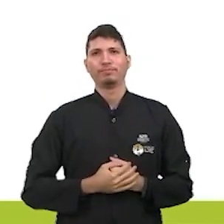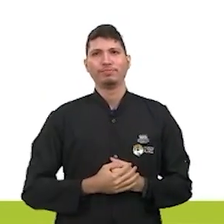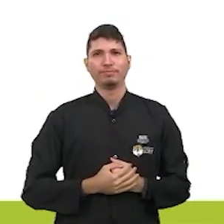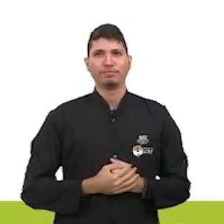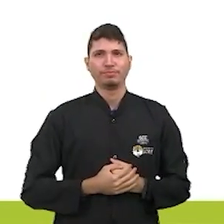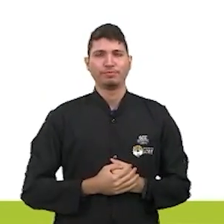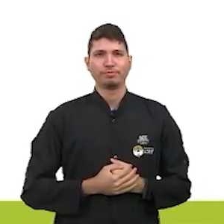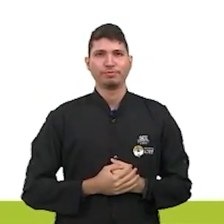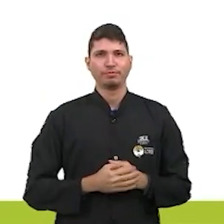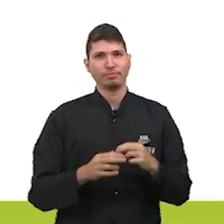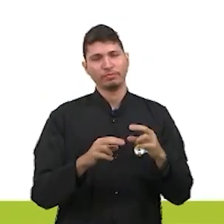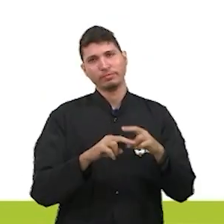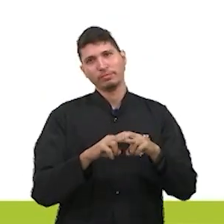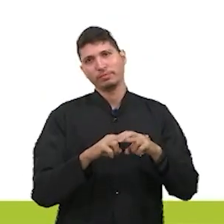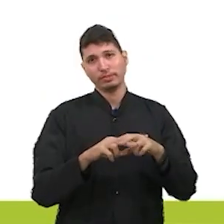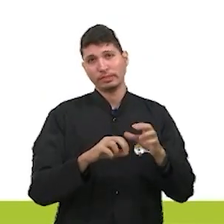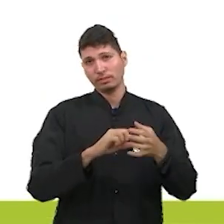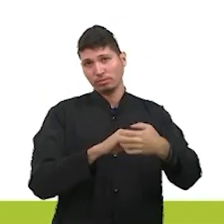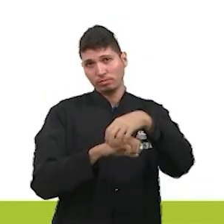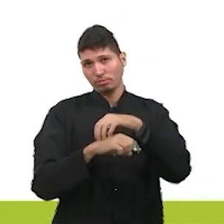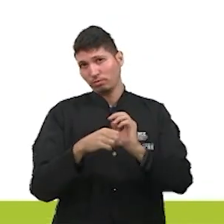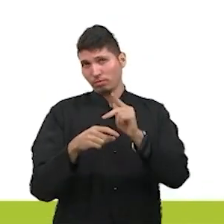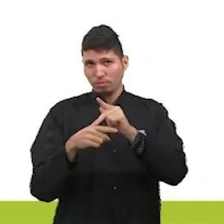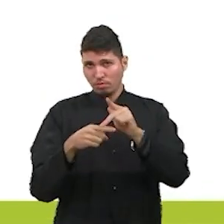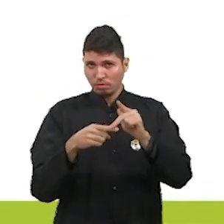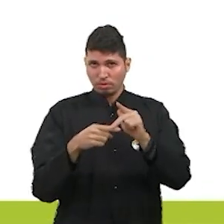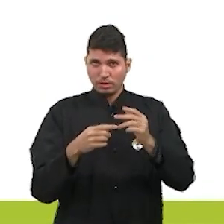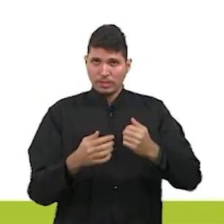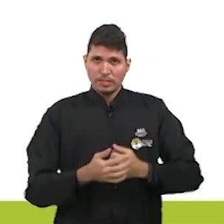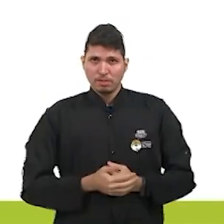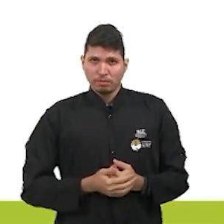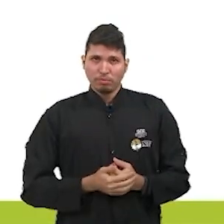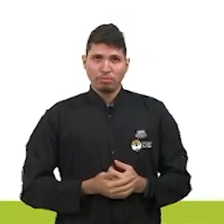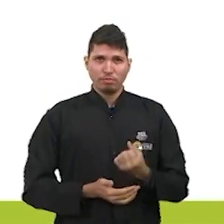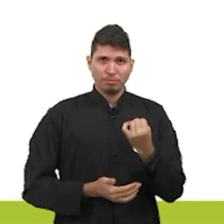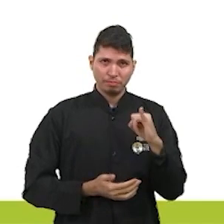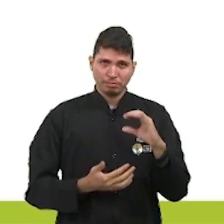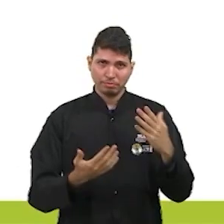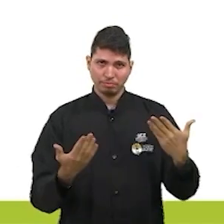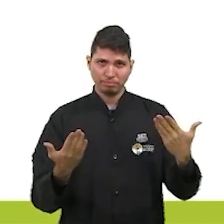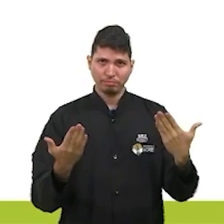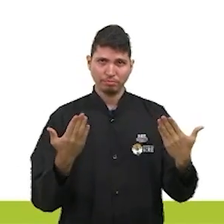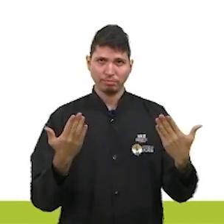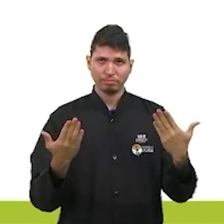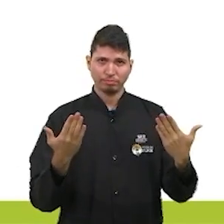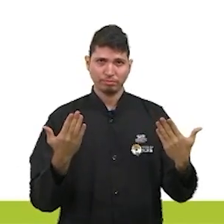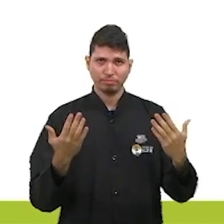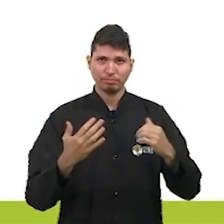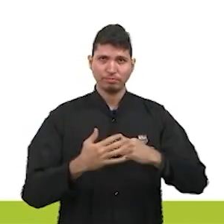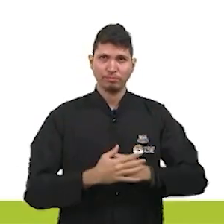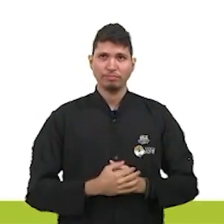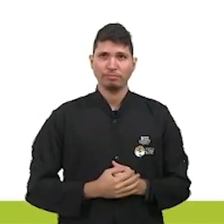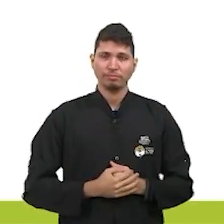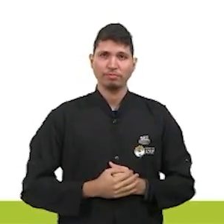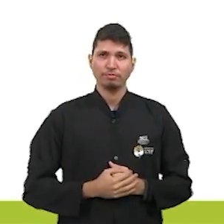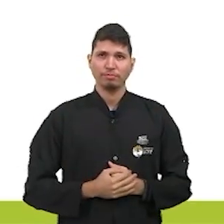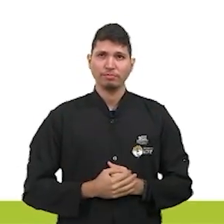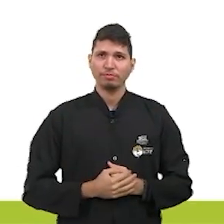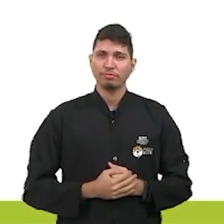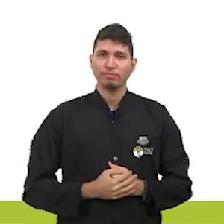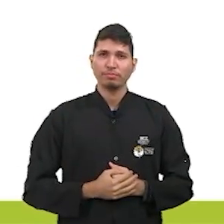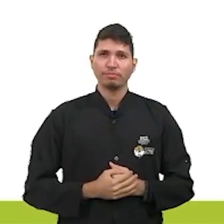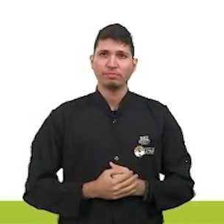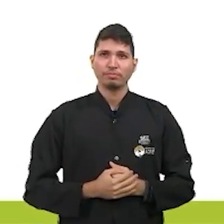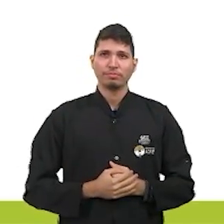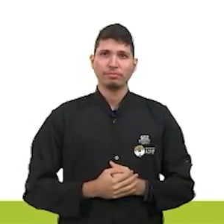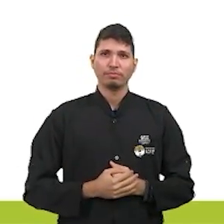tenho uma molécula polar. Comparei aqui, se você analisar aqui o esqueminha, eu coloquei como se fosse uma sequência,